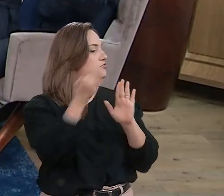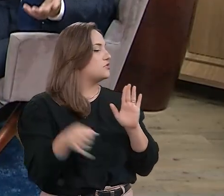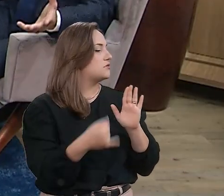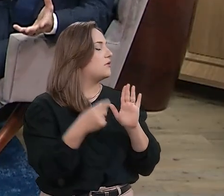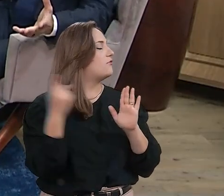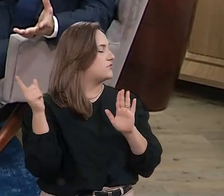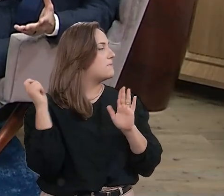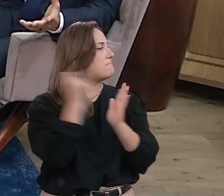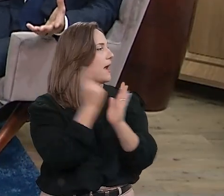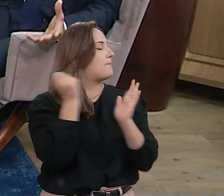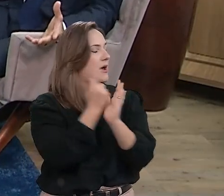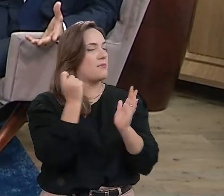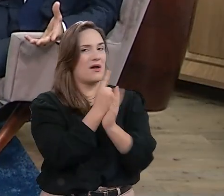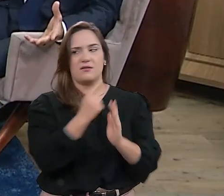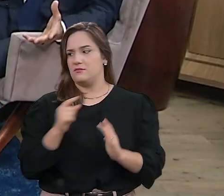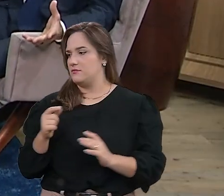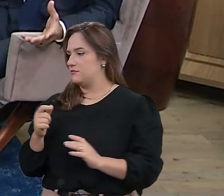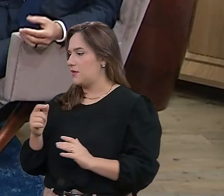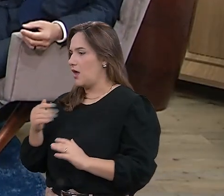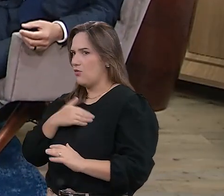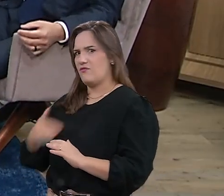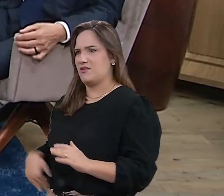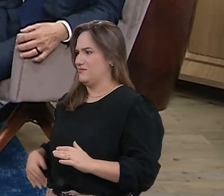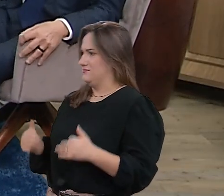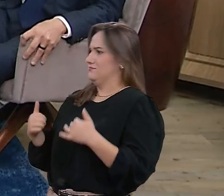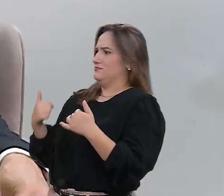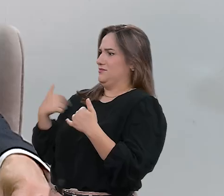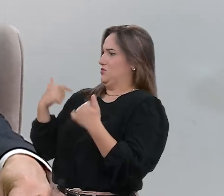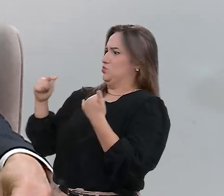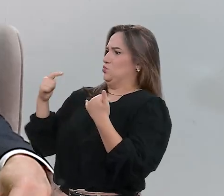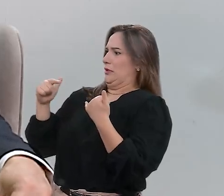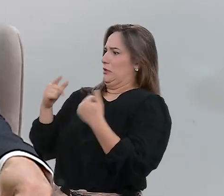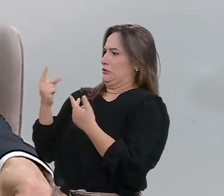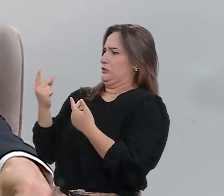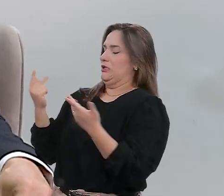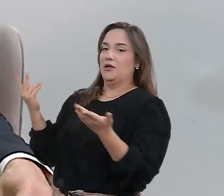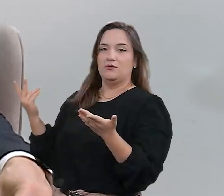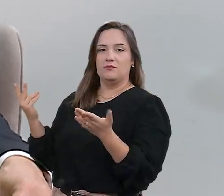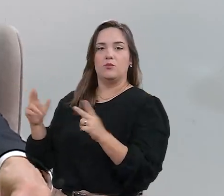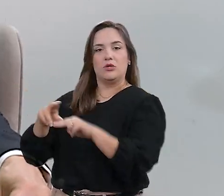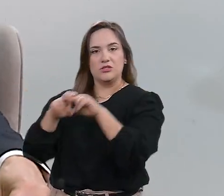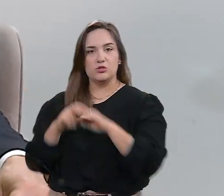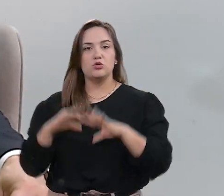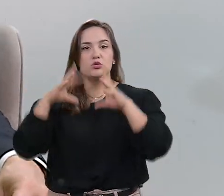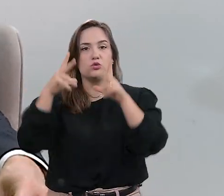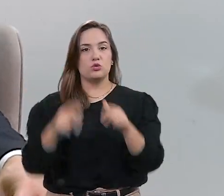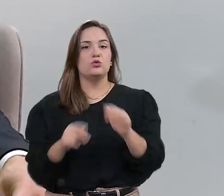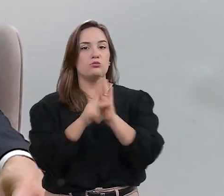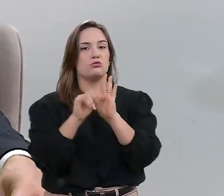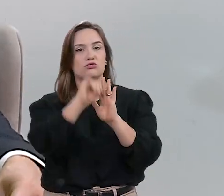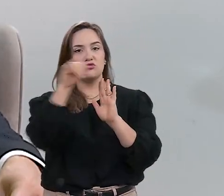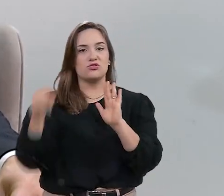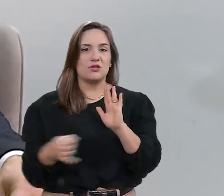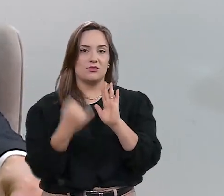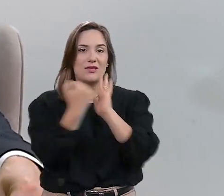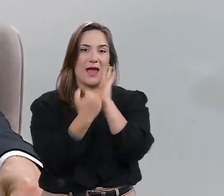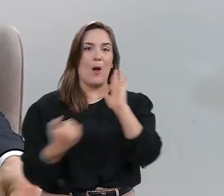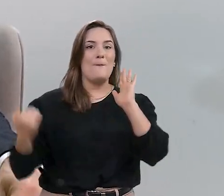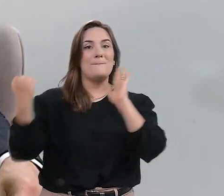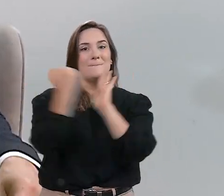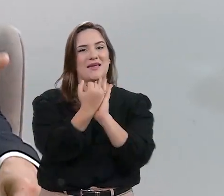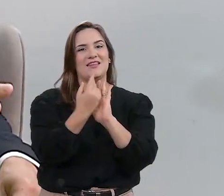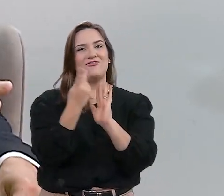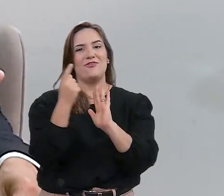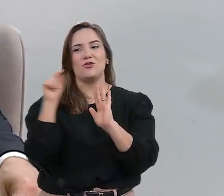Estado não tem dinheiro para pagar a conta, né? Então, todo projeto que aumenta a despesa para o